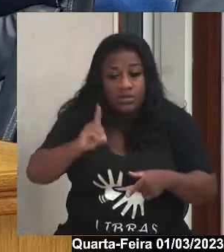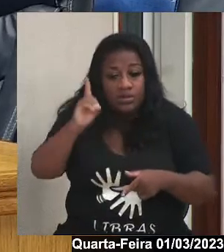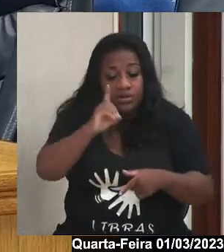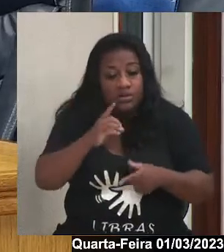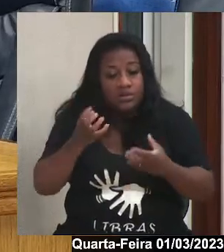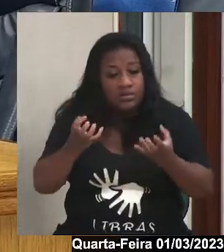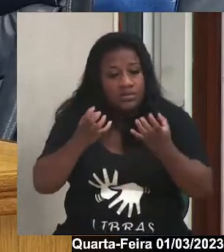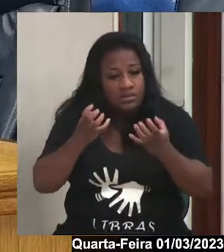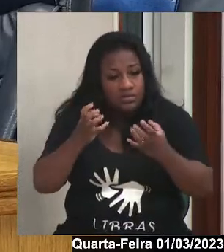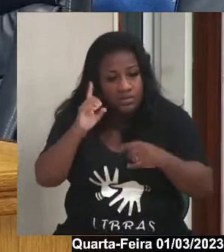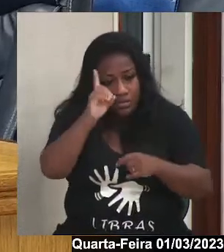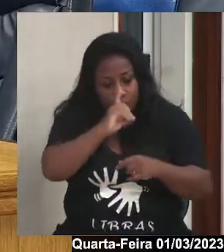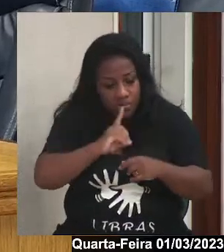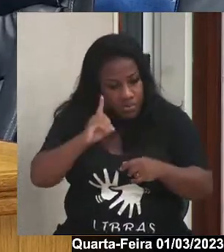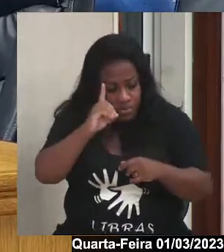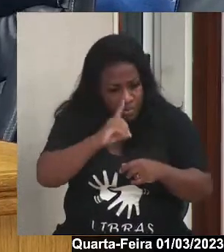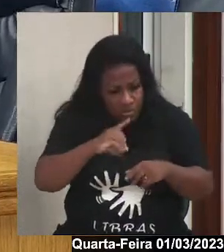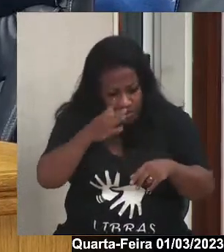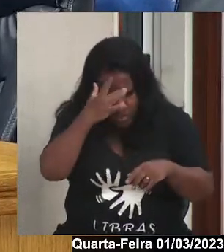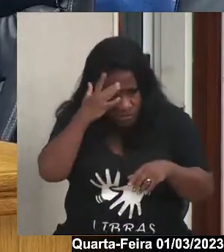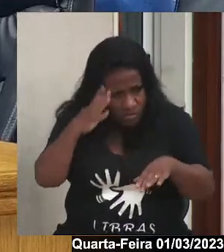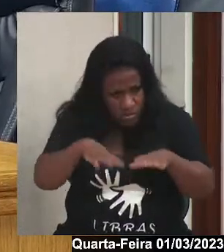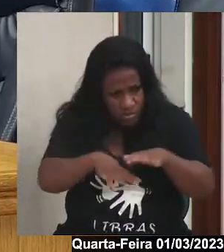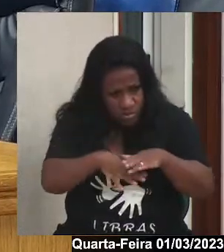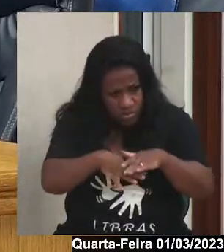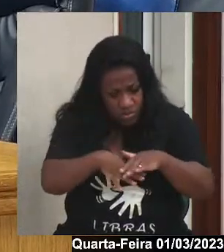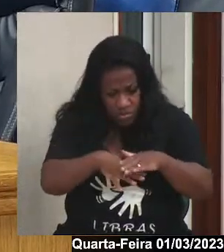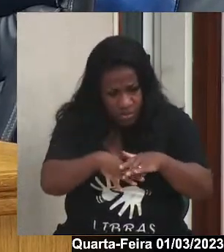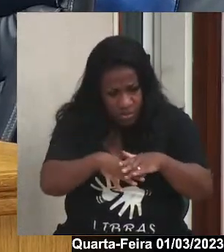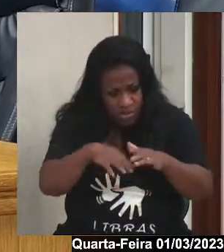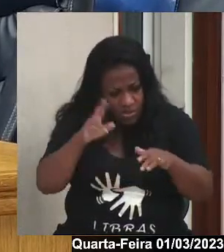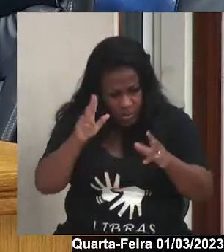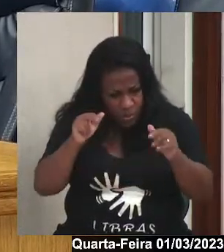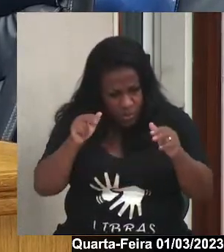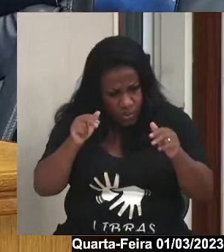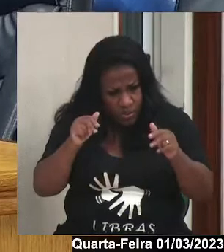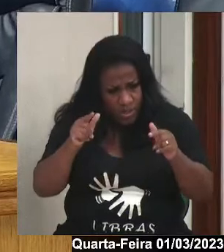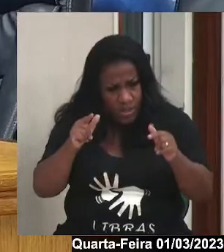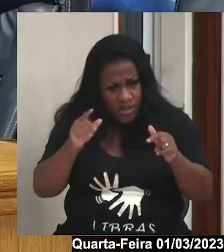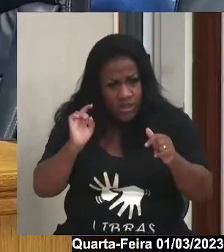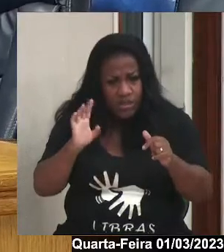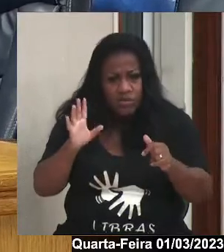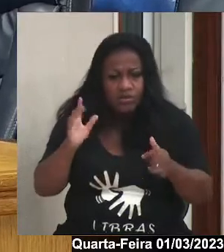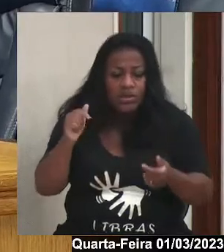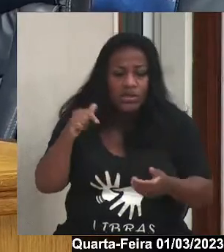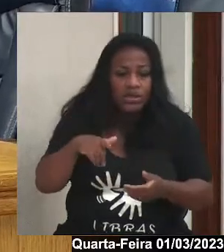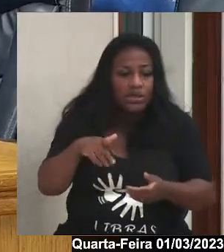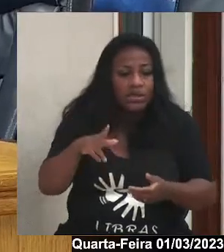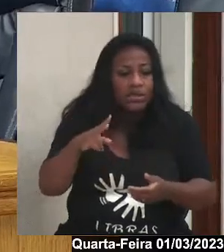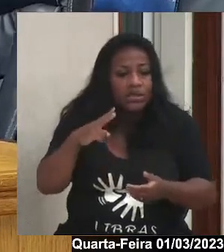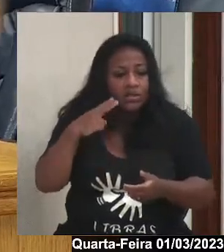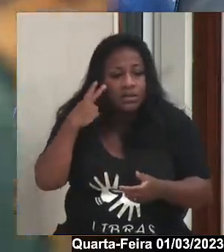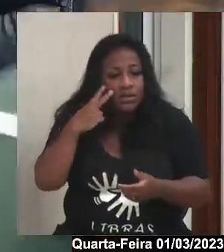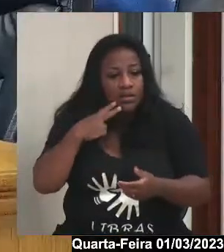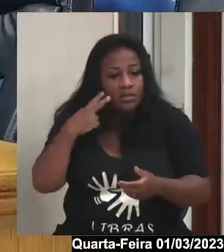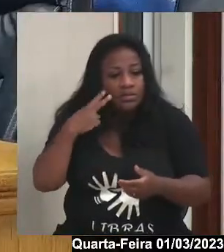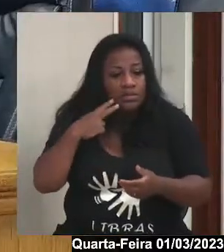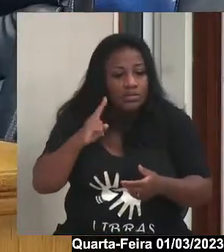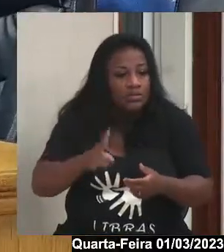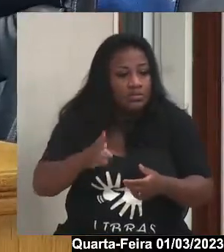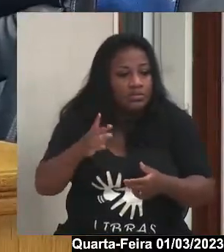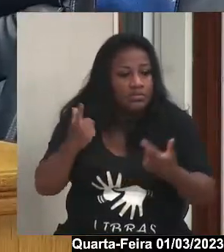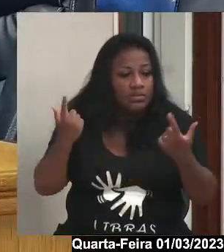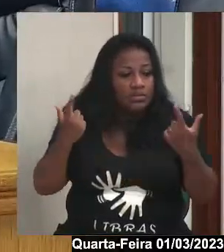né? Então o senhor quer dizer que no domingo ninguém adoece? Só adoece de segunda a sábado aqui no Embu das Artes? Vereador, você só entra